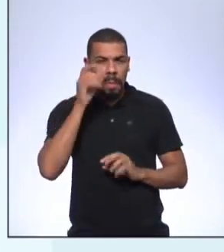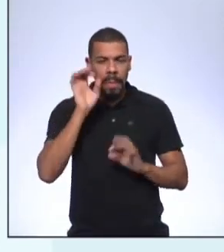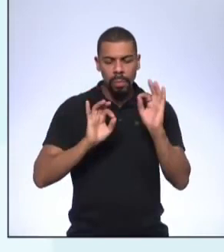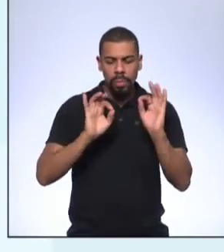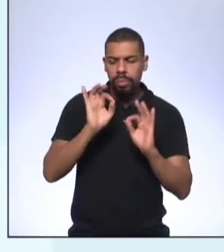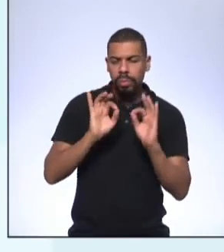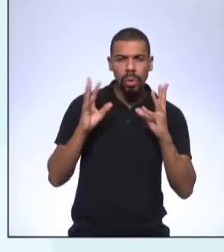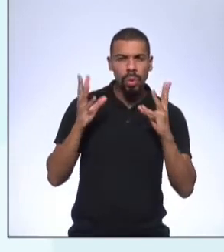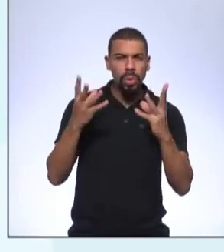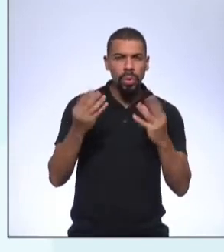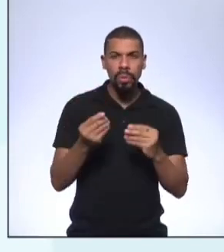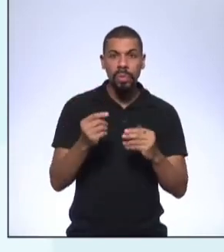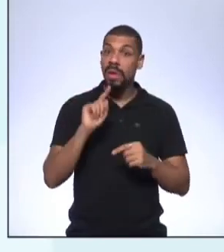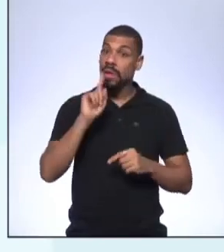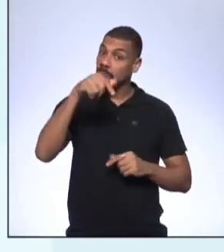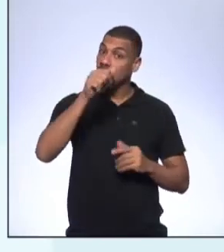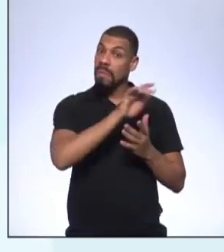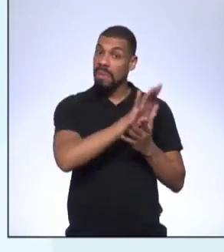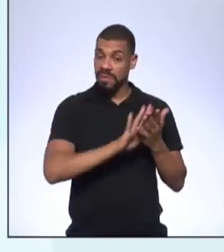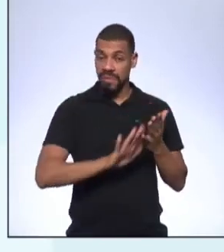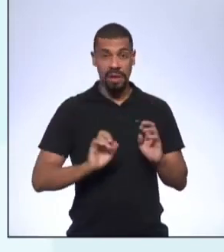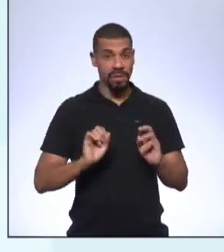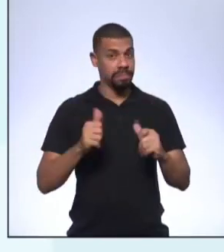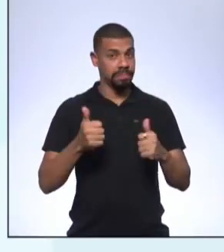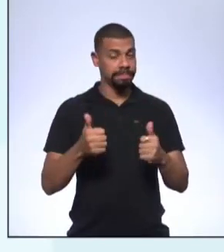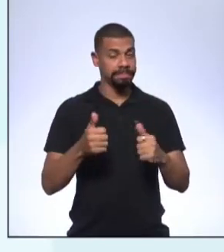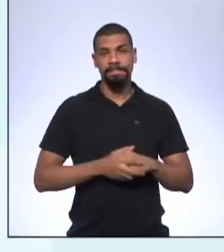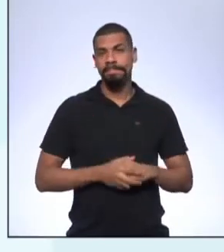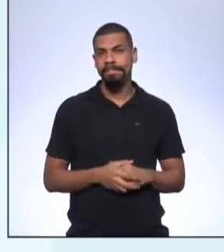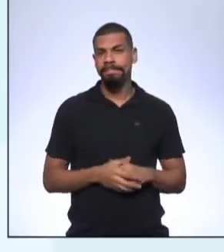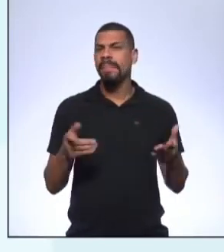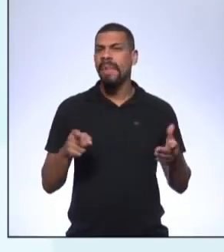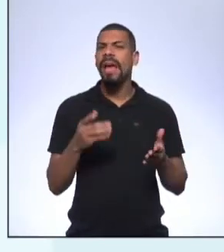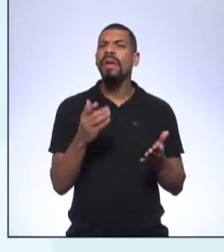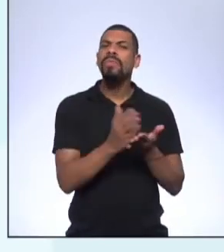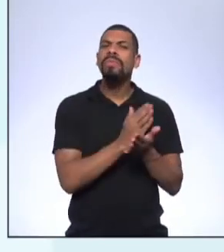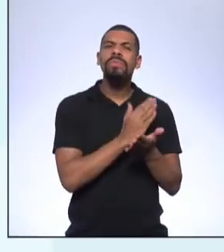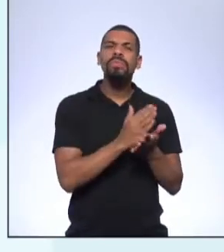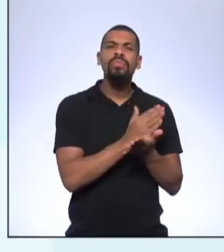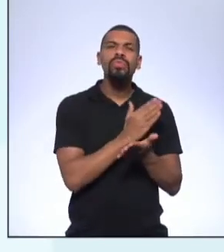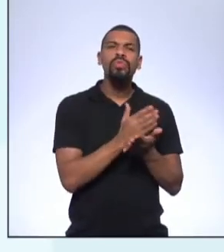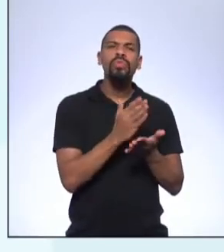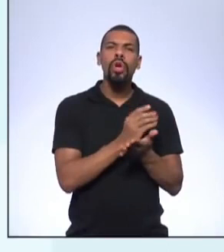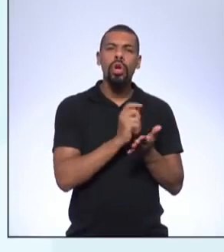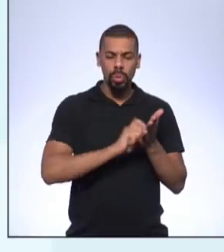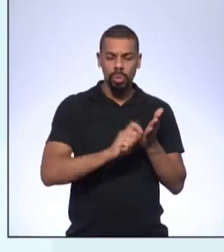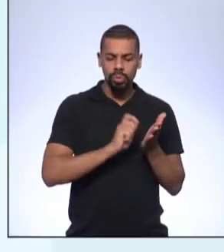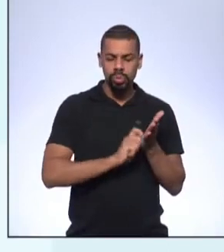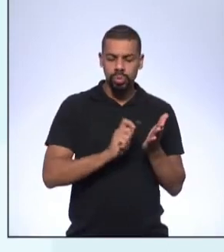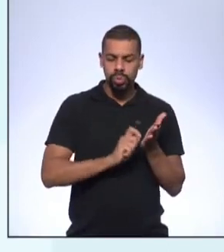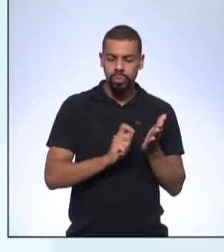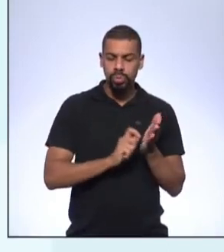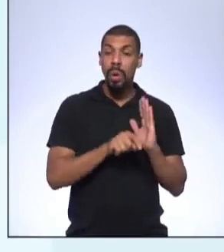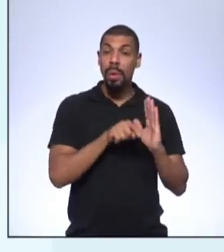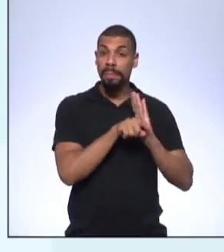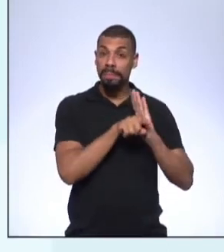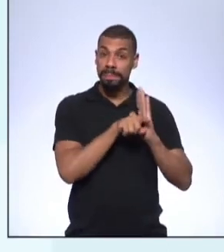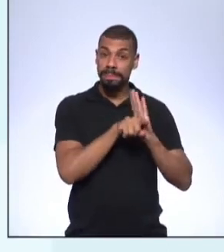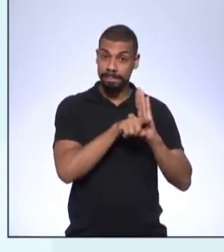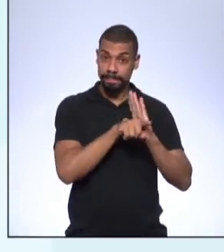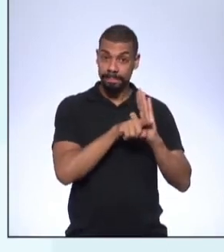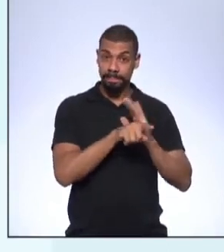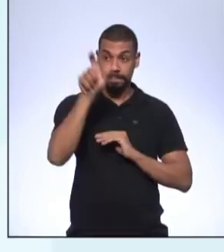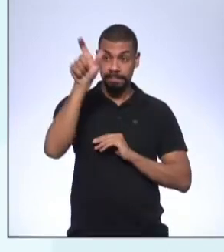com calma e fazerem aí depois, tá? Então, no caderno de vocês, vocês vão registrar os resultados da pesquisa sobre a formação